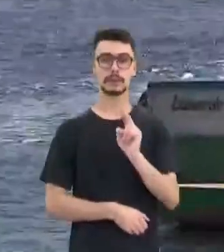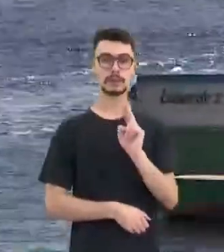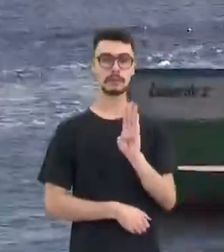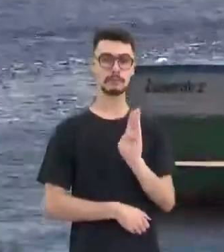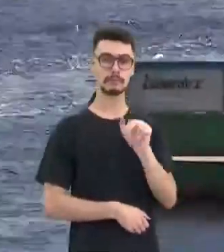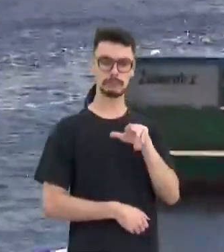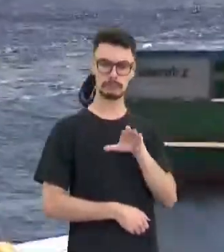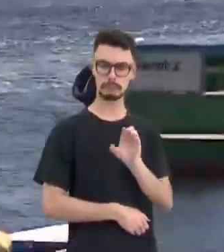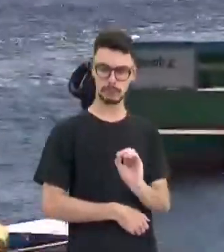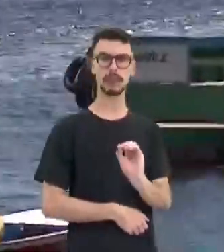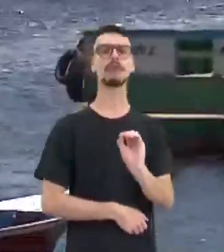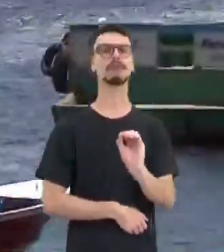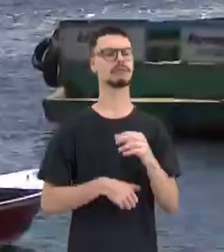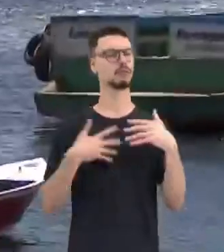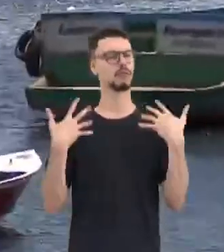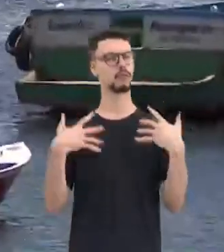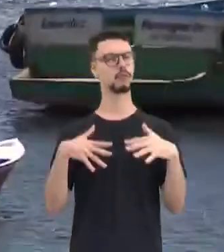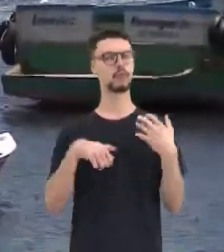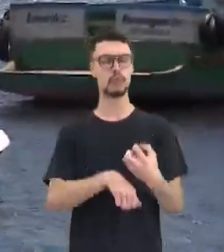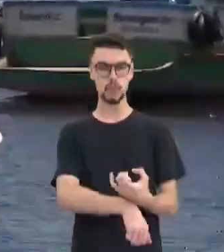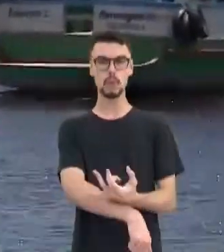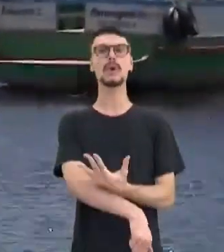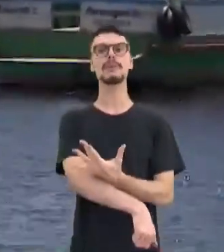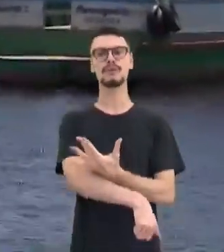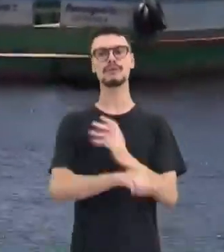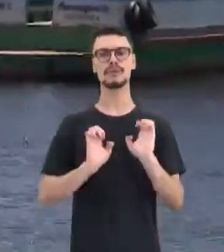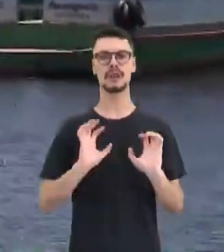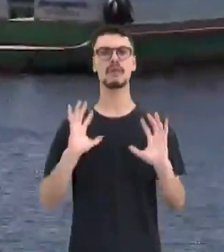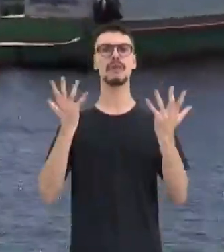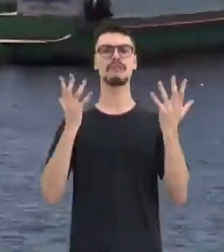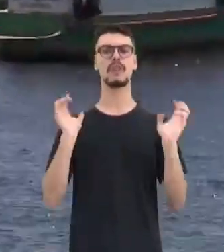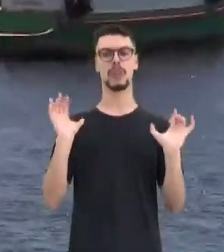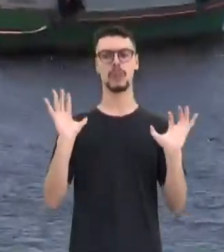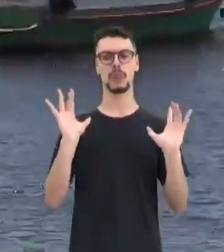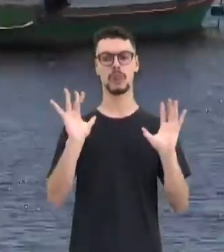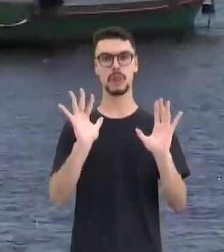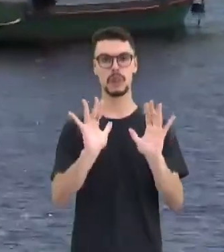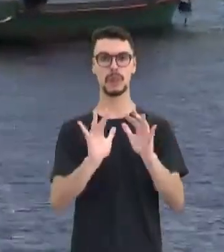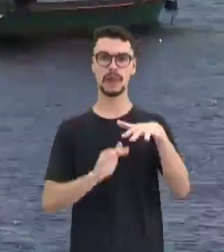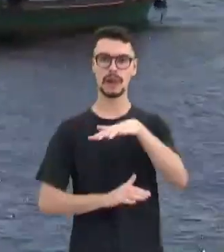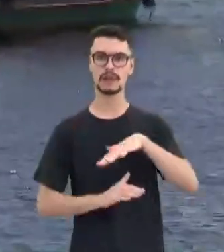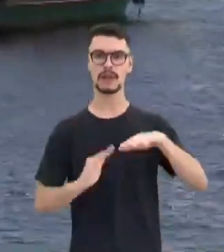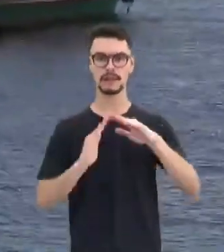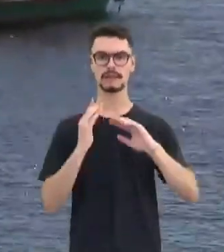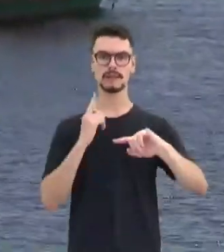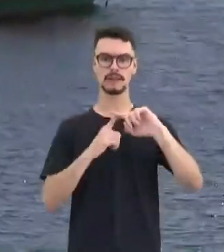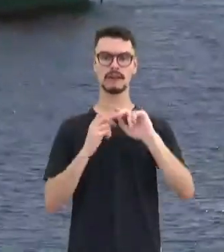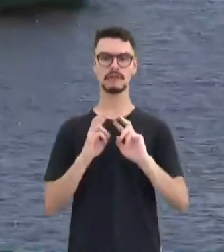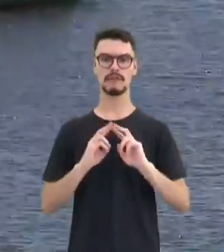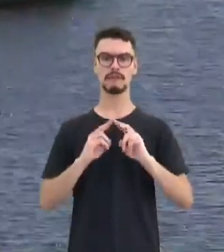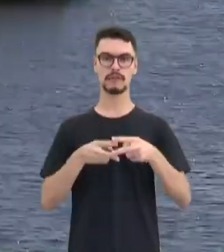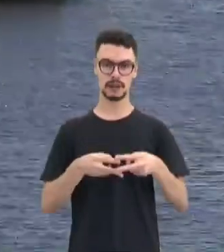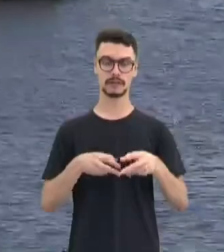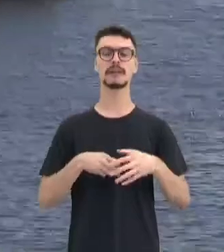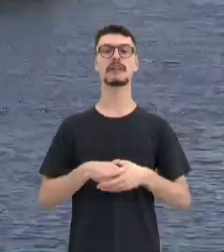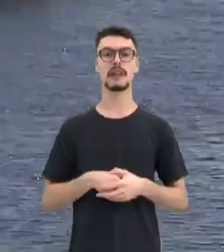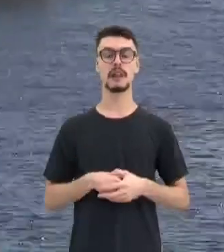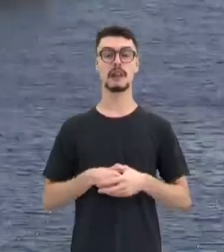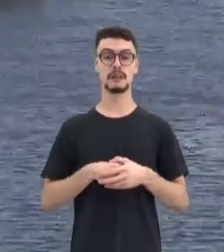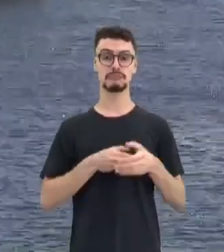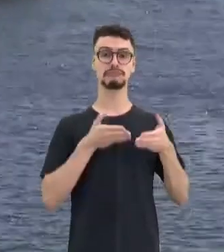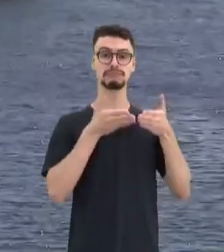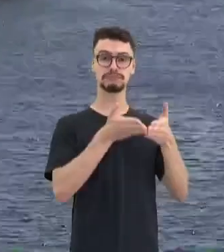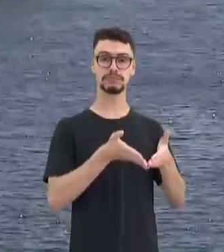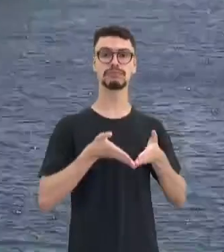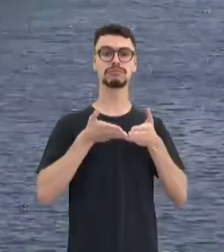muito emocionante que lotou a igreja de Nossa Senhora dos Navegantes na Ilha dos Valadares. Agora, então, diversos barcos